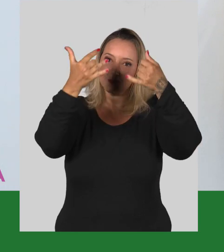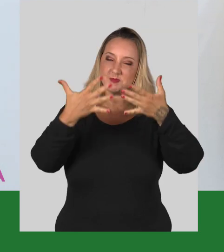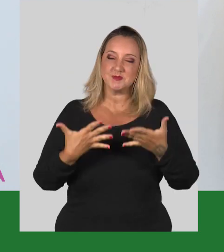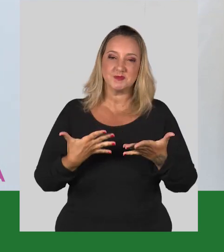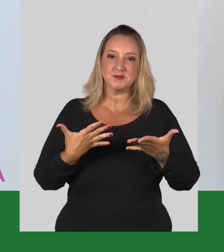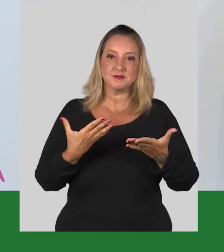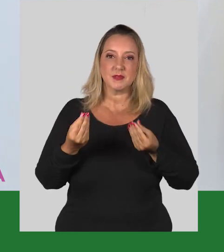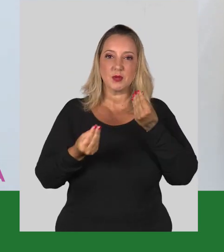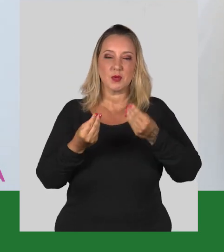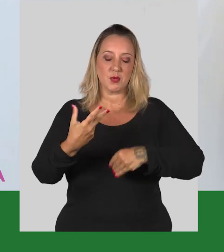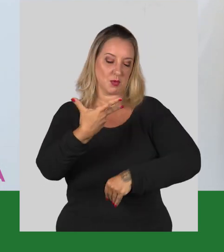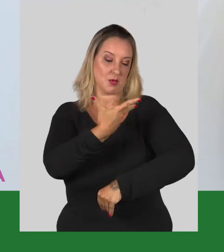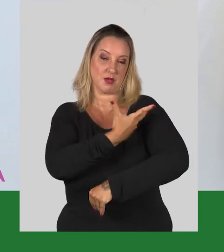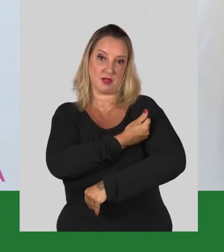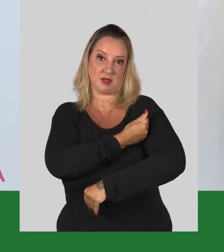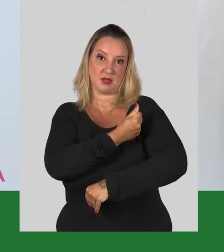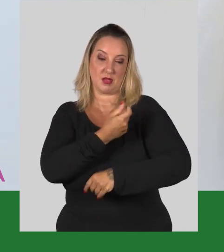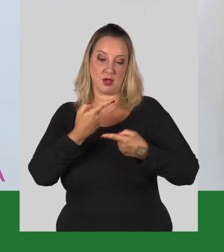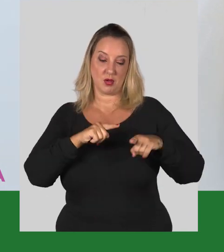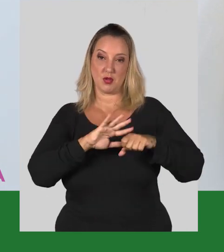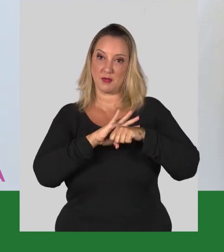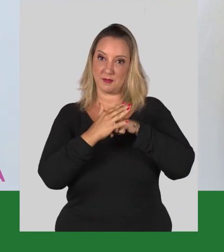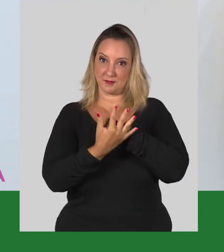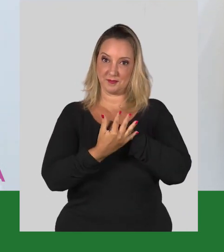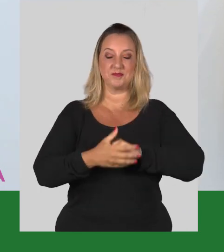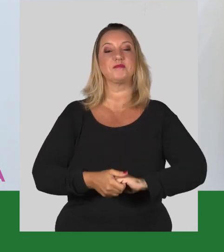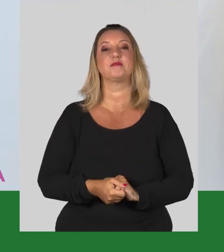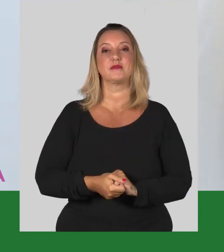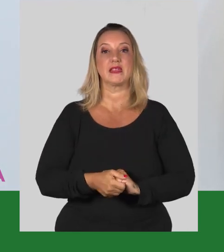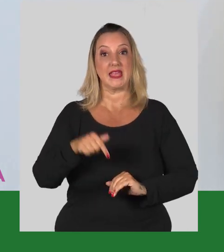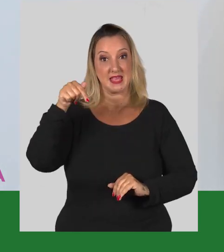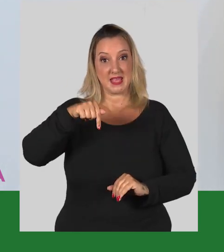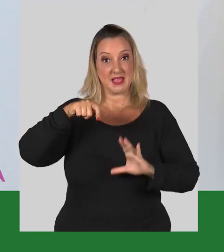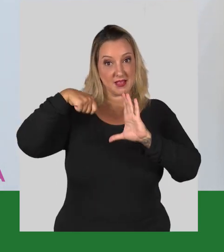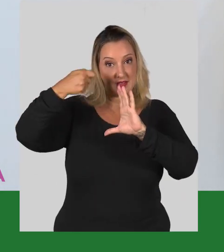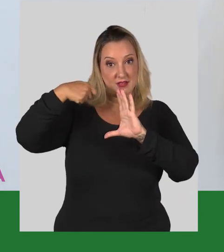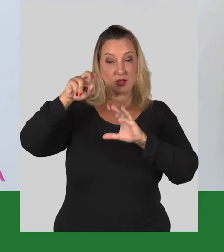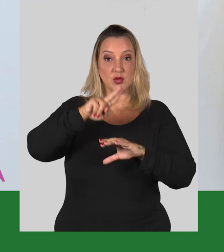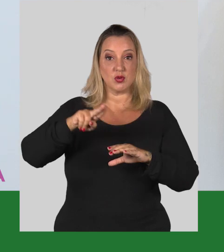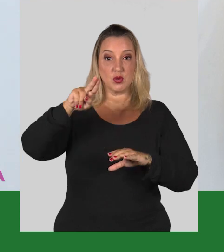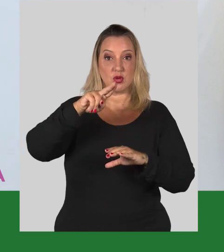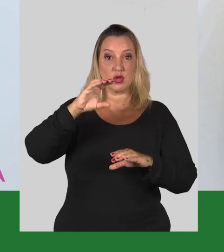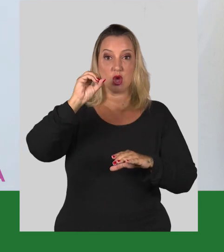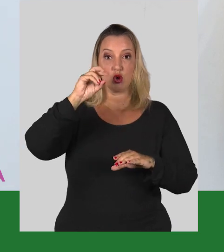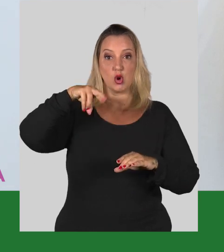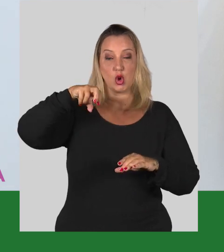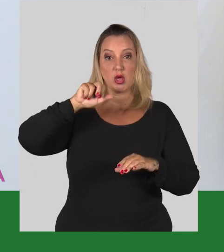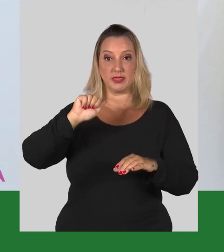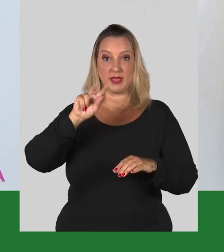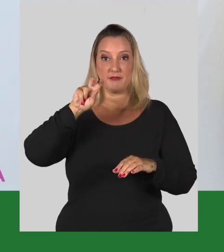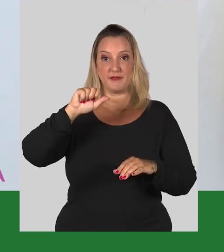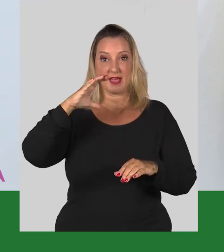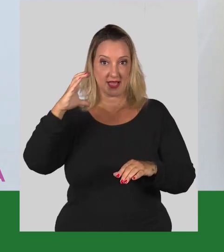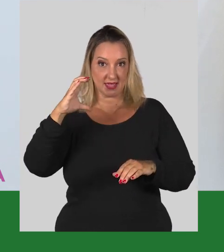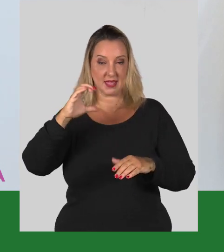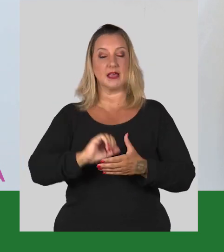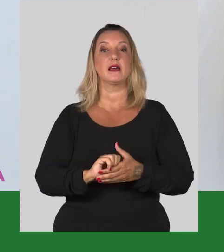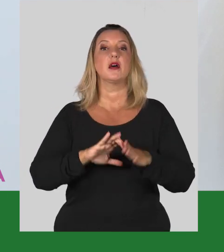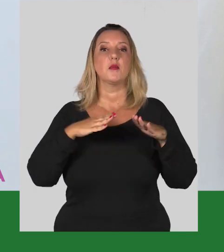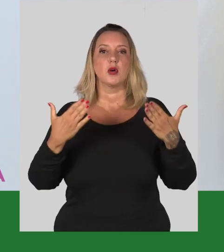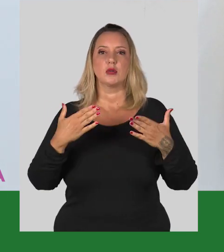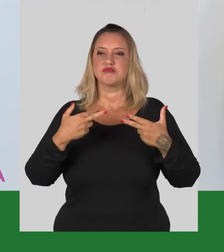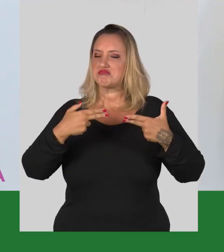detalhadamente da aplicação da vacina contra o Covid-19. Nesse vídeo, utilizaremos a vacina Coronavac. Porém,